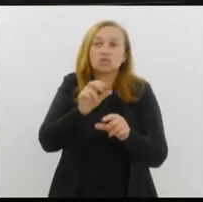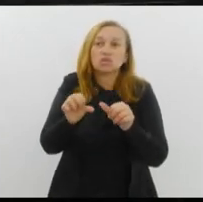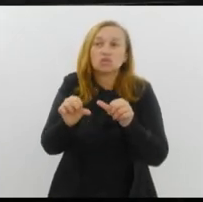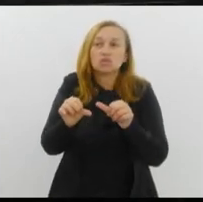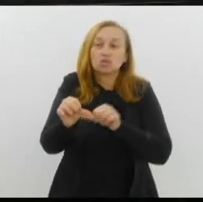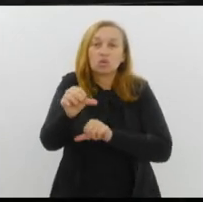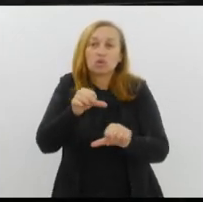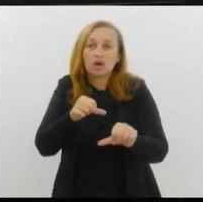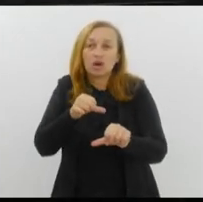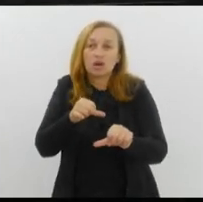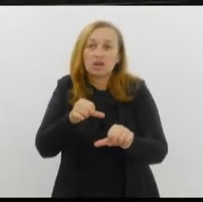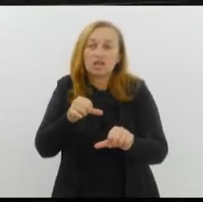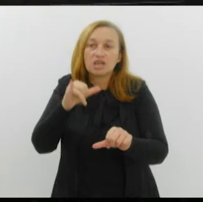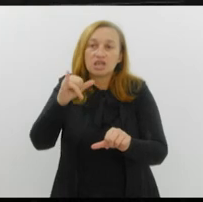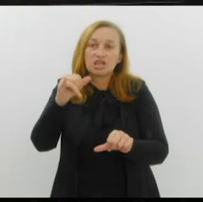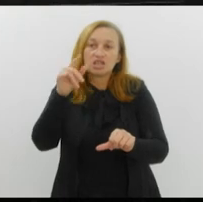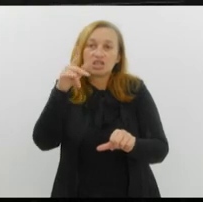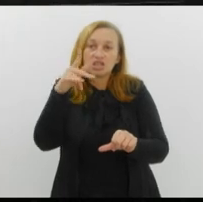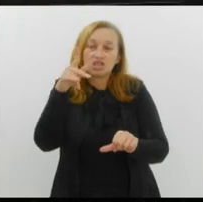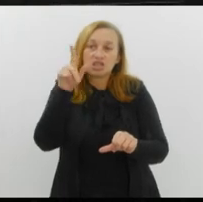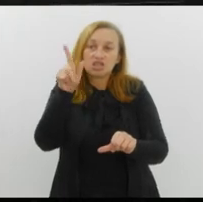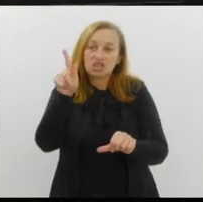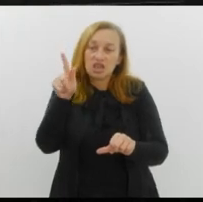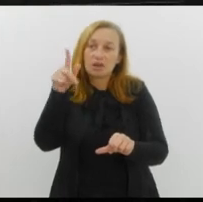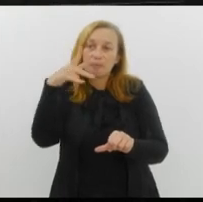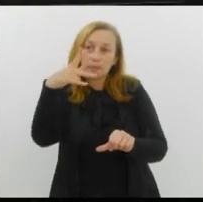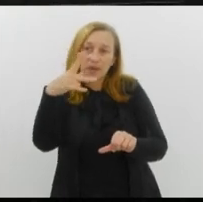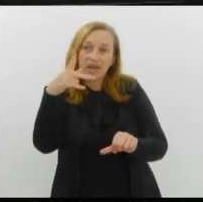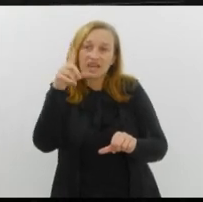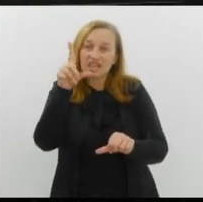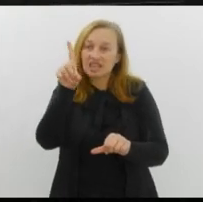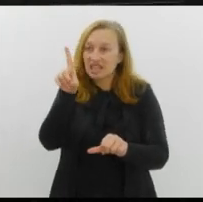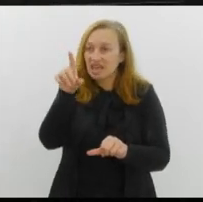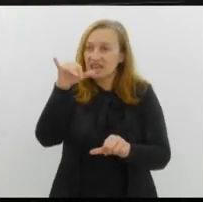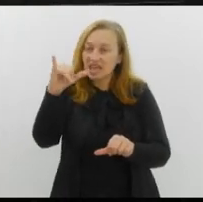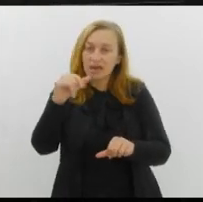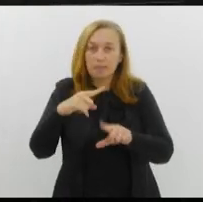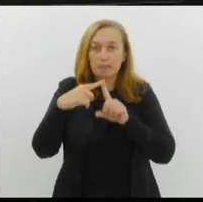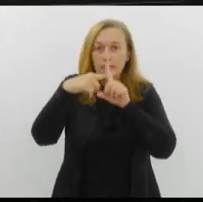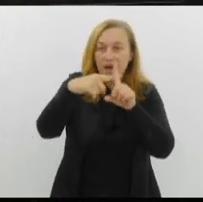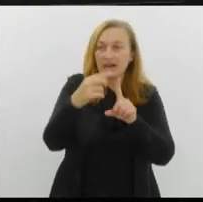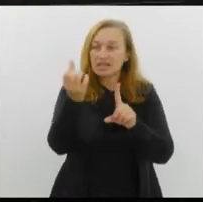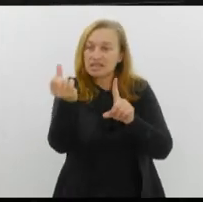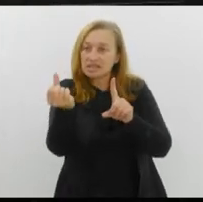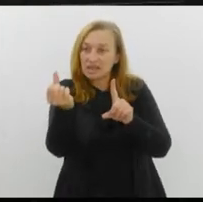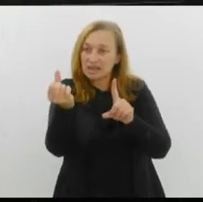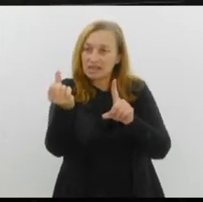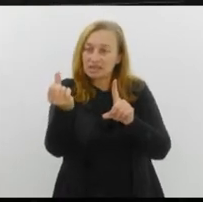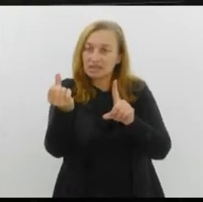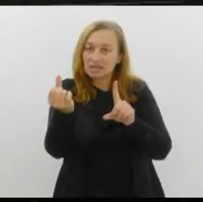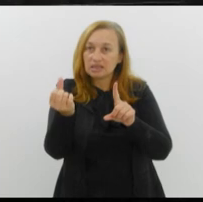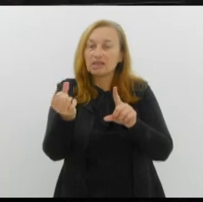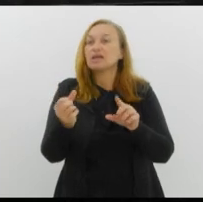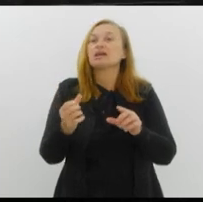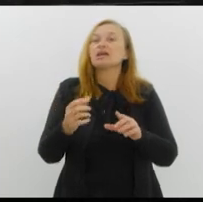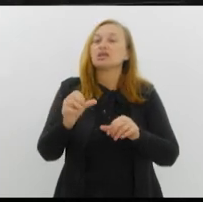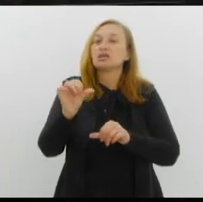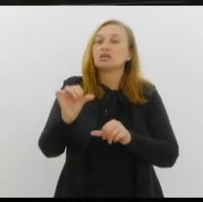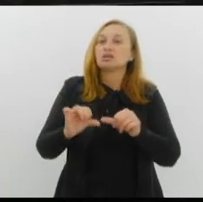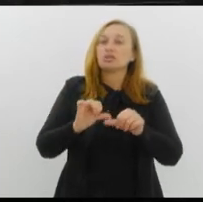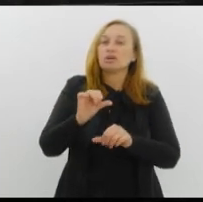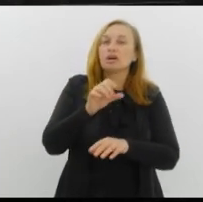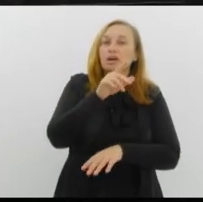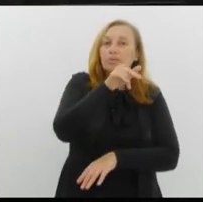esse índice do IGPDI mais 6% ao ano para o IPCA mais 4 pontos